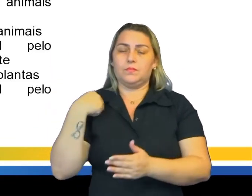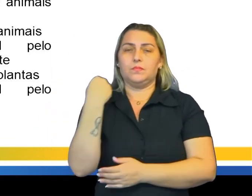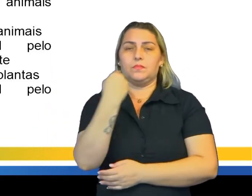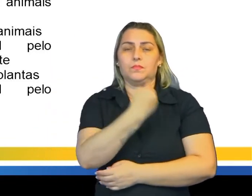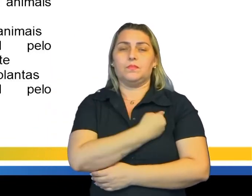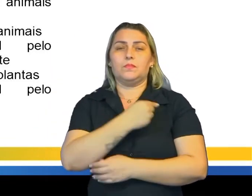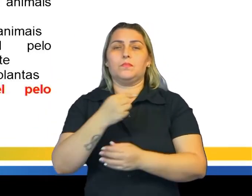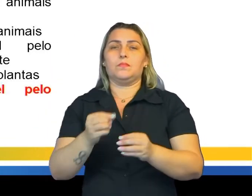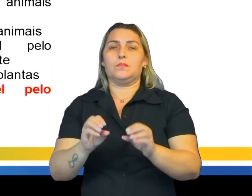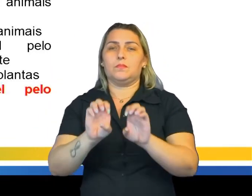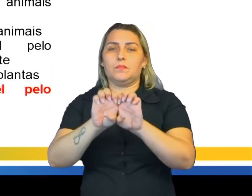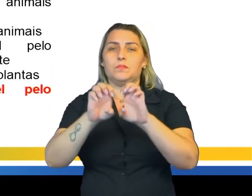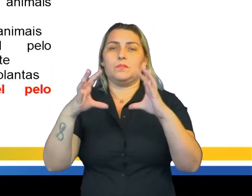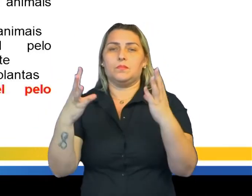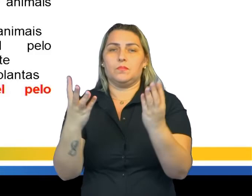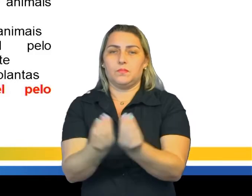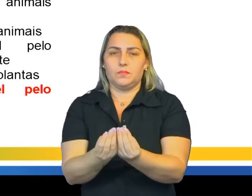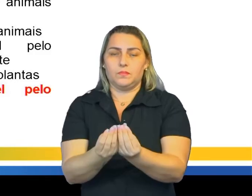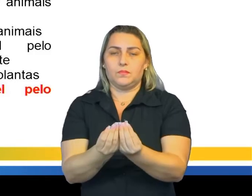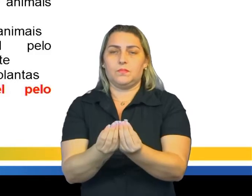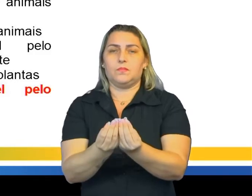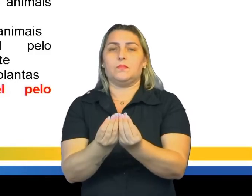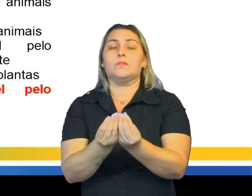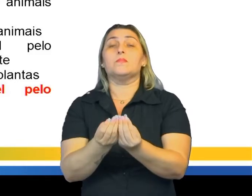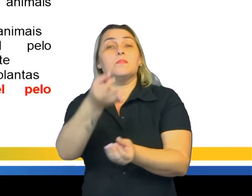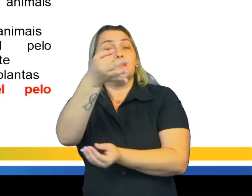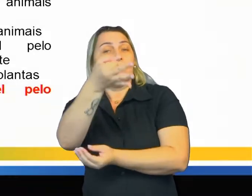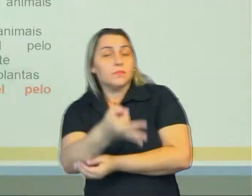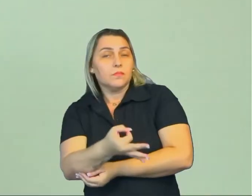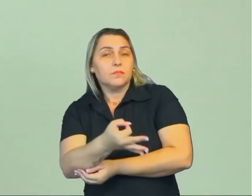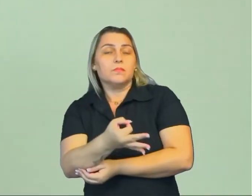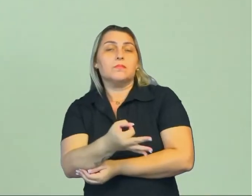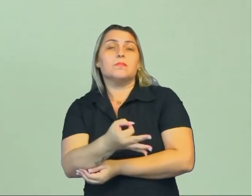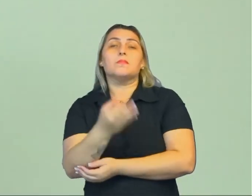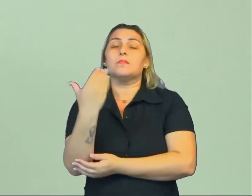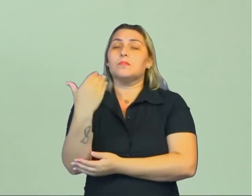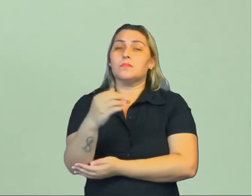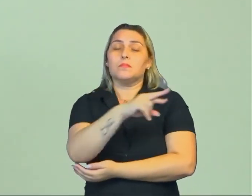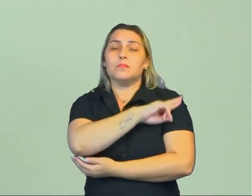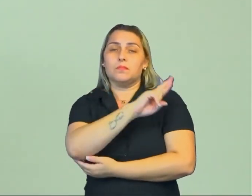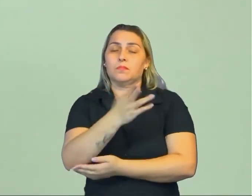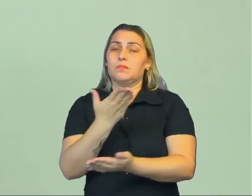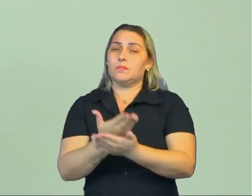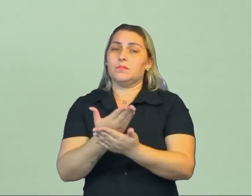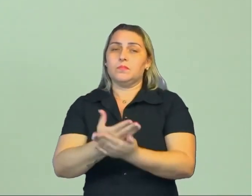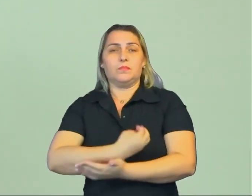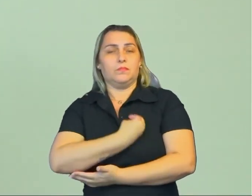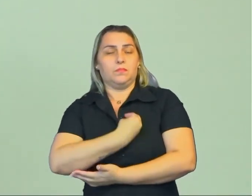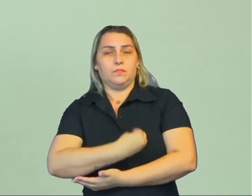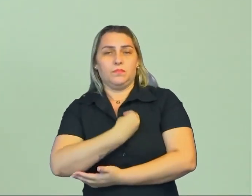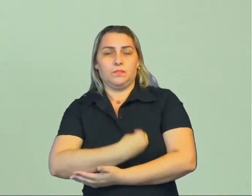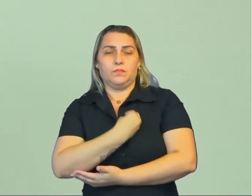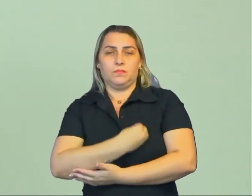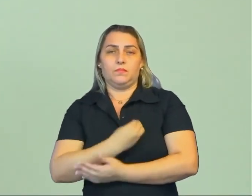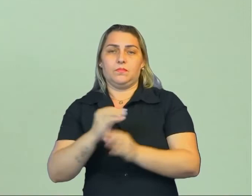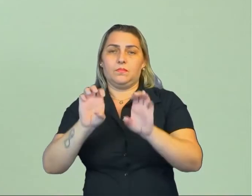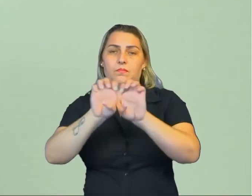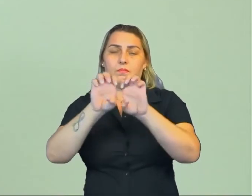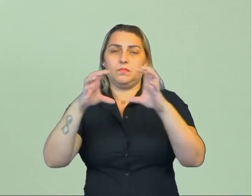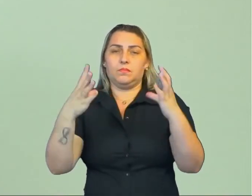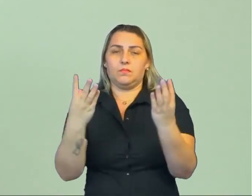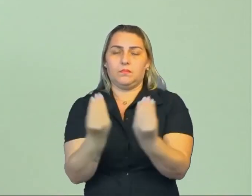nosso ecossistema. Então, a correta é a ciência responsável pelo estudo da vida.